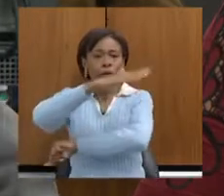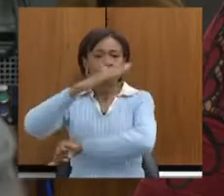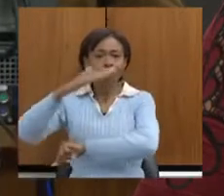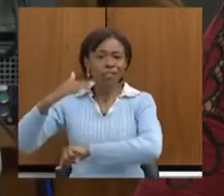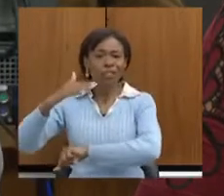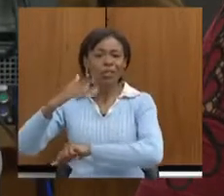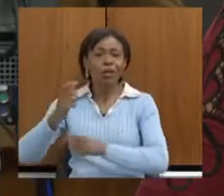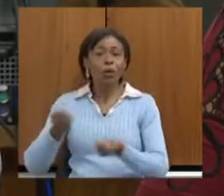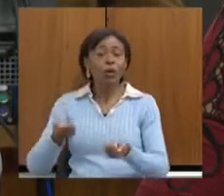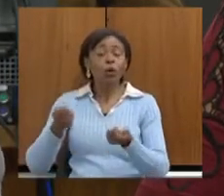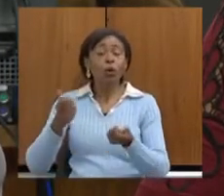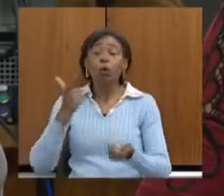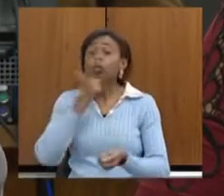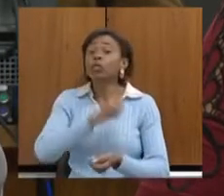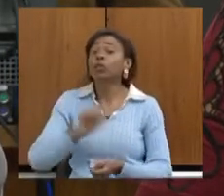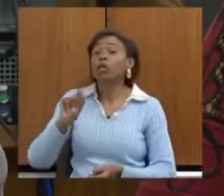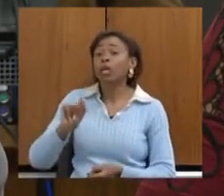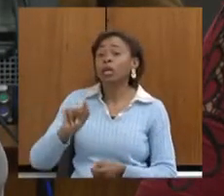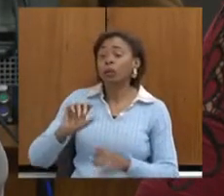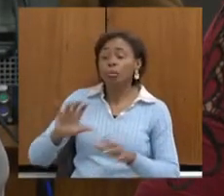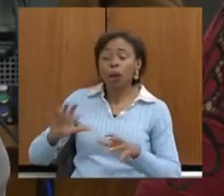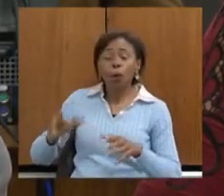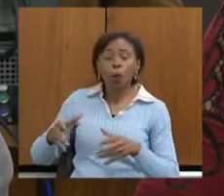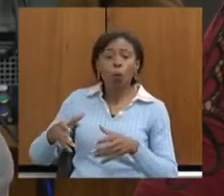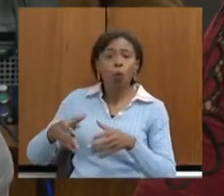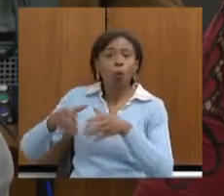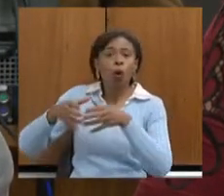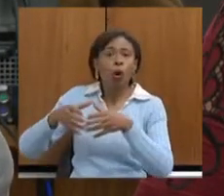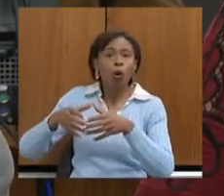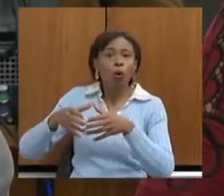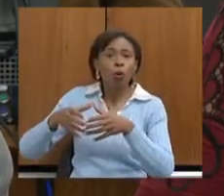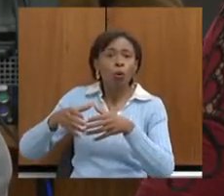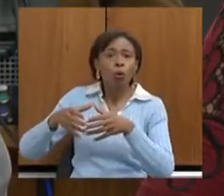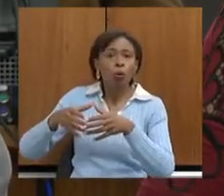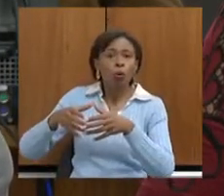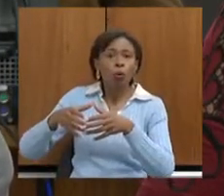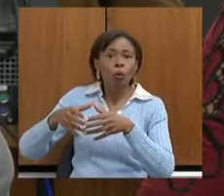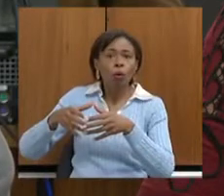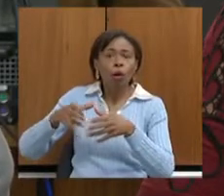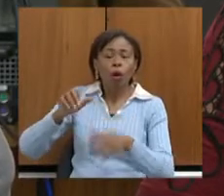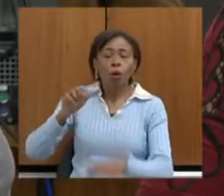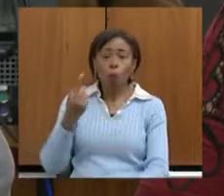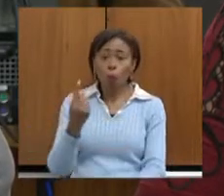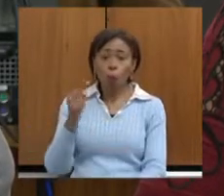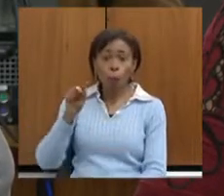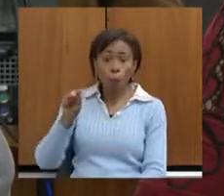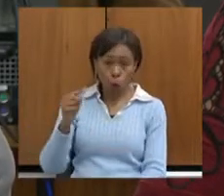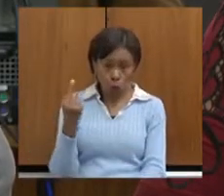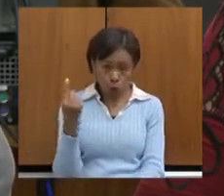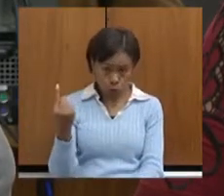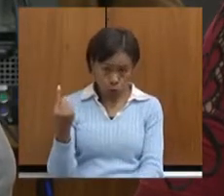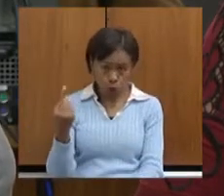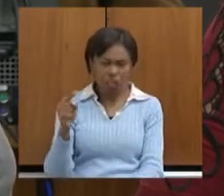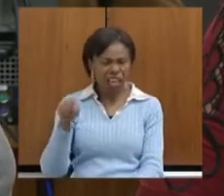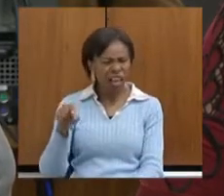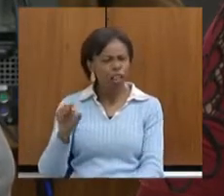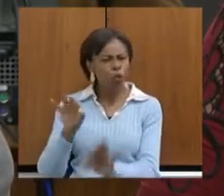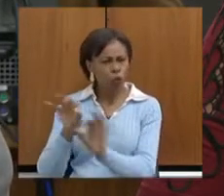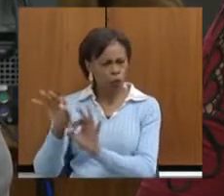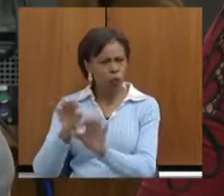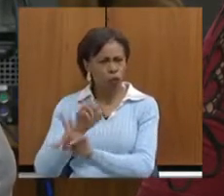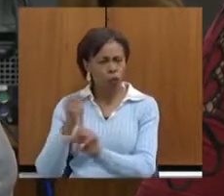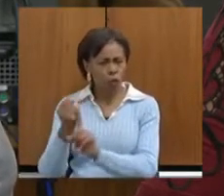segurança alimentar através de hortas ela é muito importante como também o que Brumadinho conseguiu o anexo